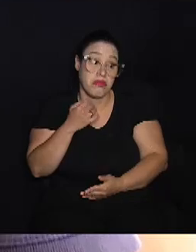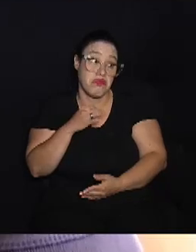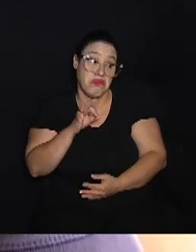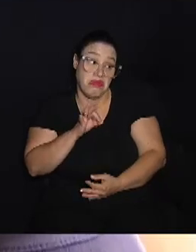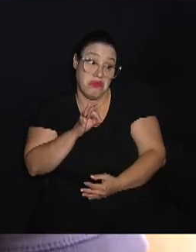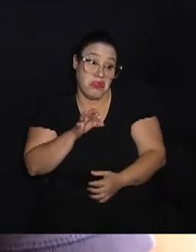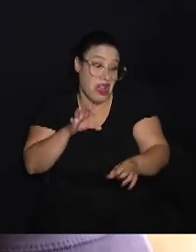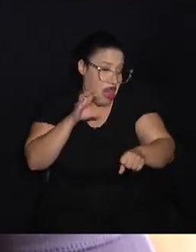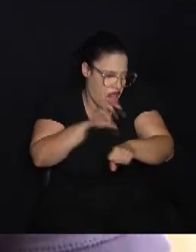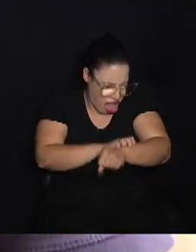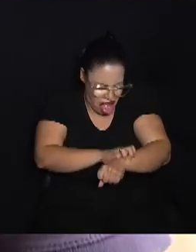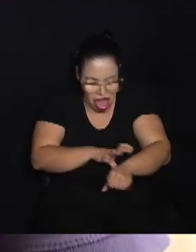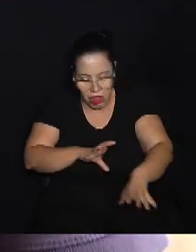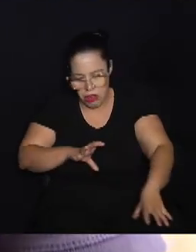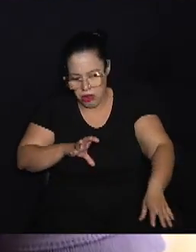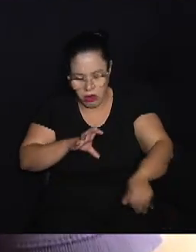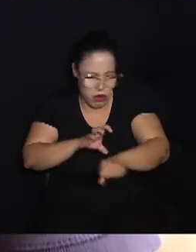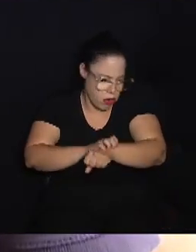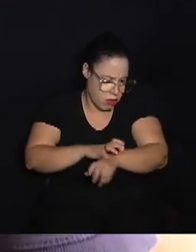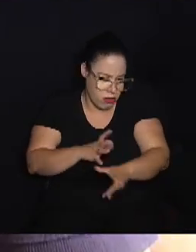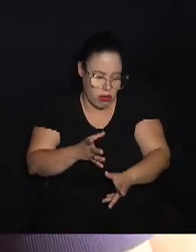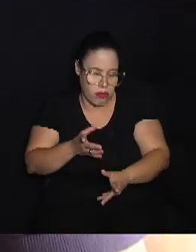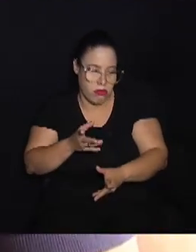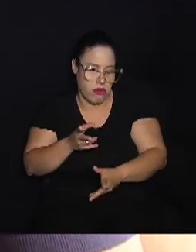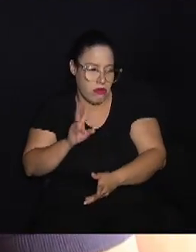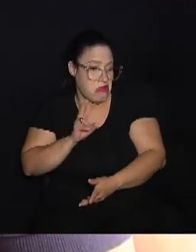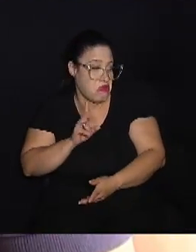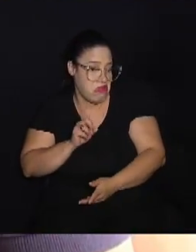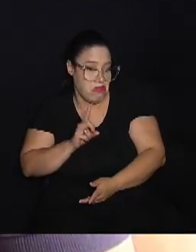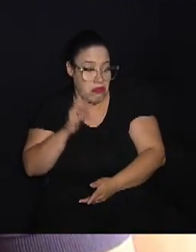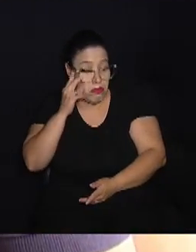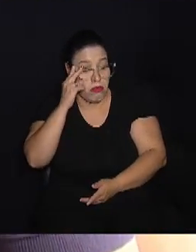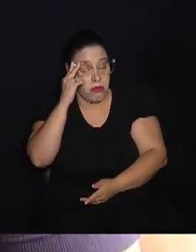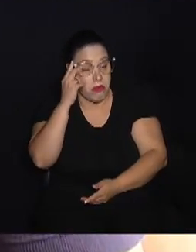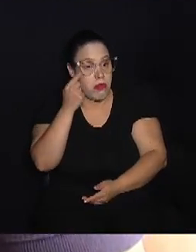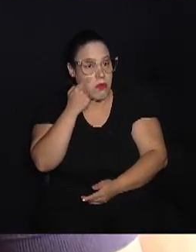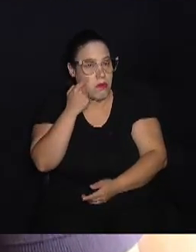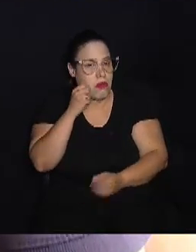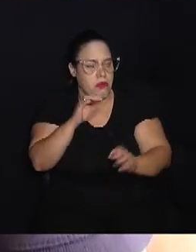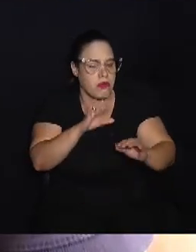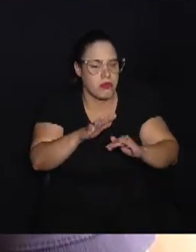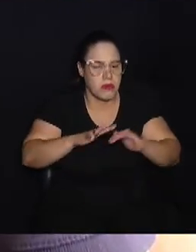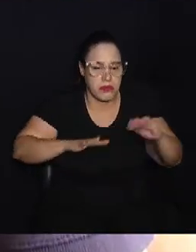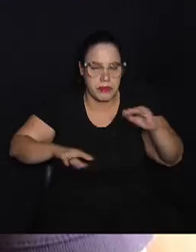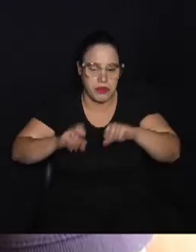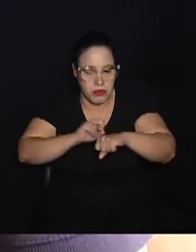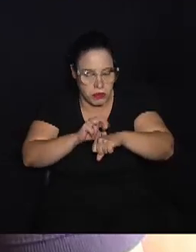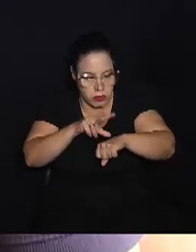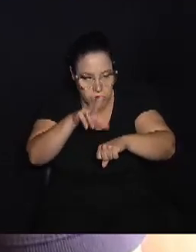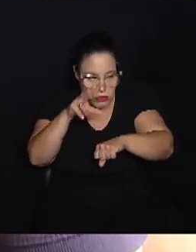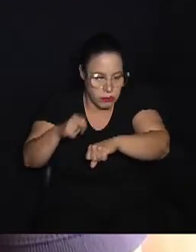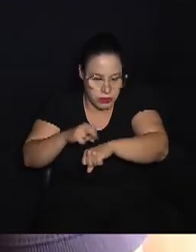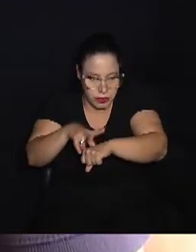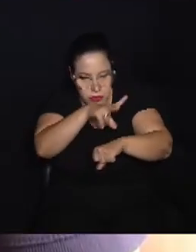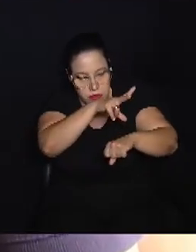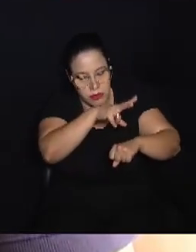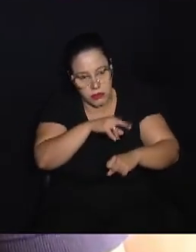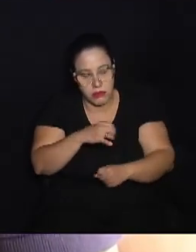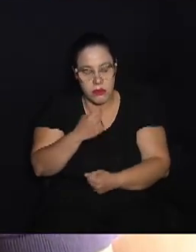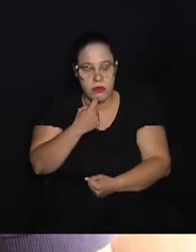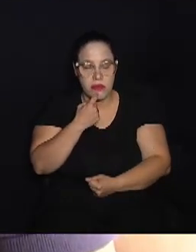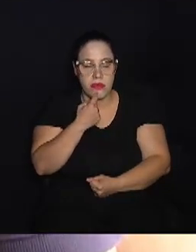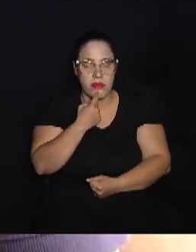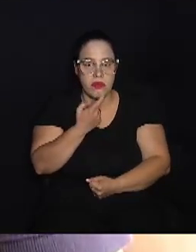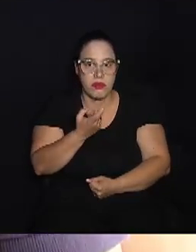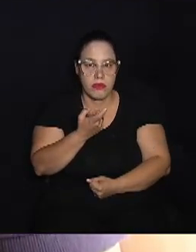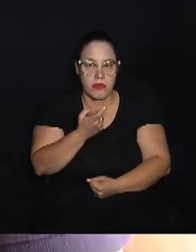agrediram pessoas, né? Nunca foi diagnosticado. O que a gente vê de circulação do vírus da raiva no município de Campinas é através